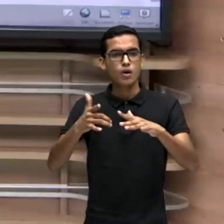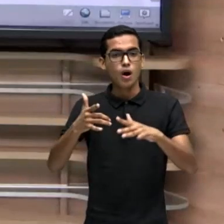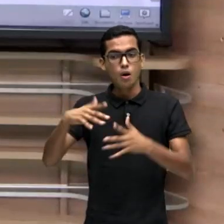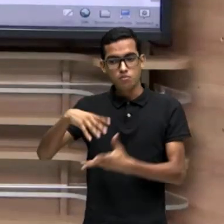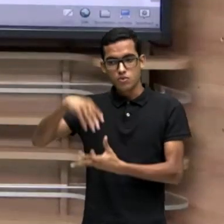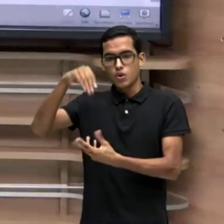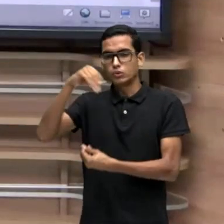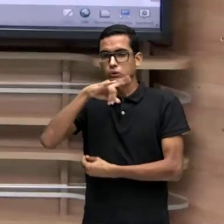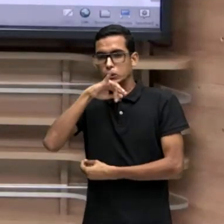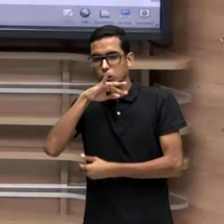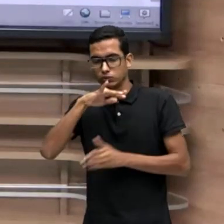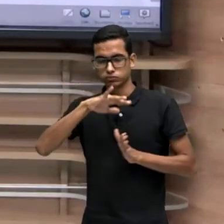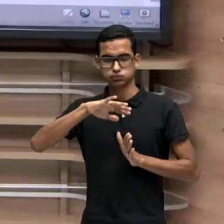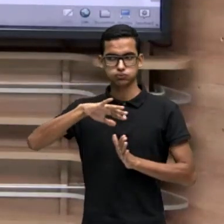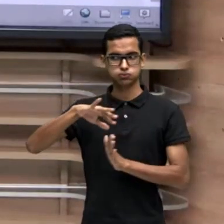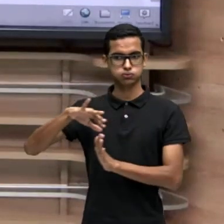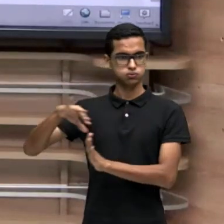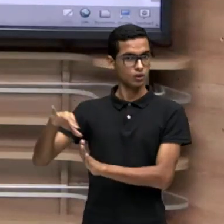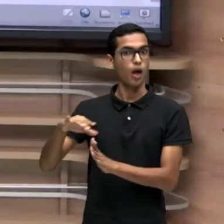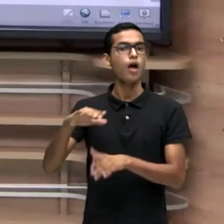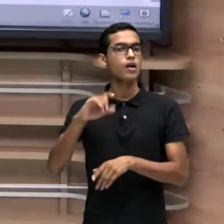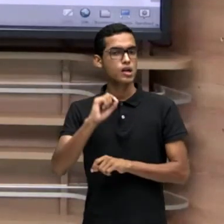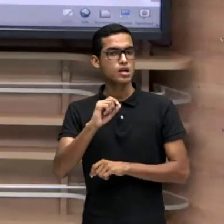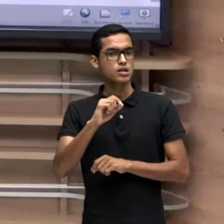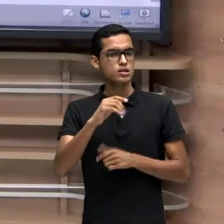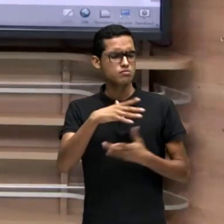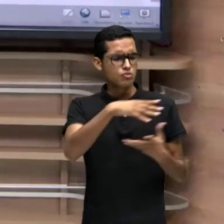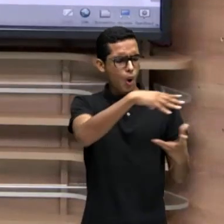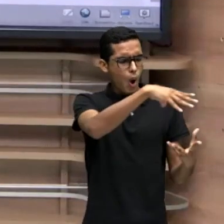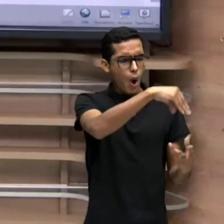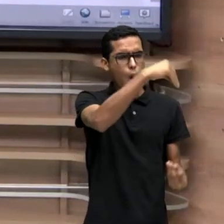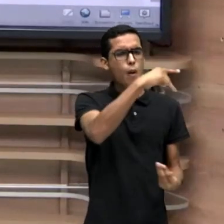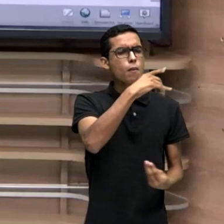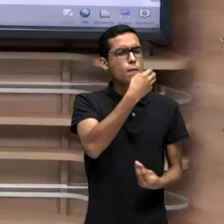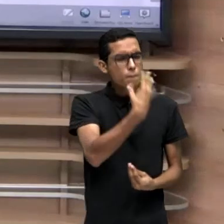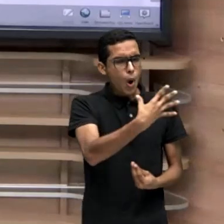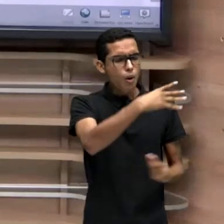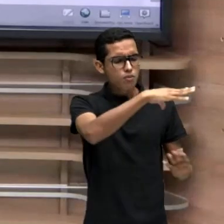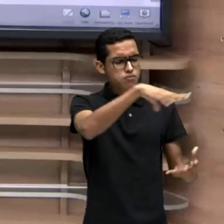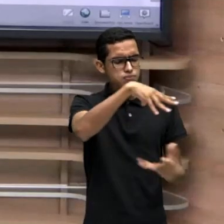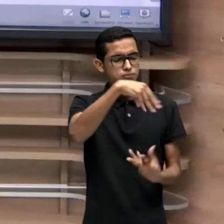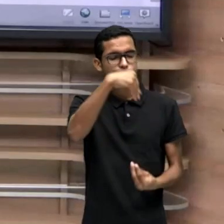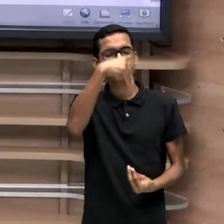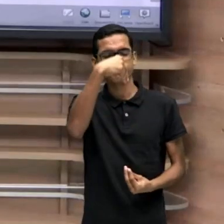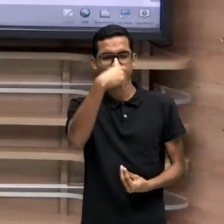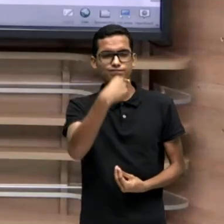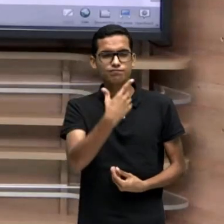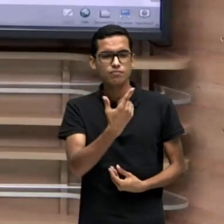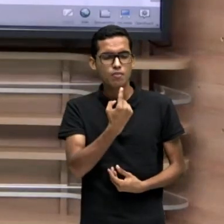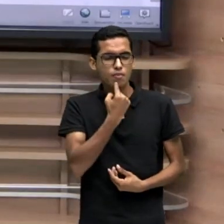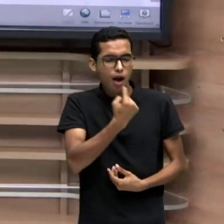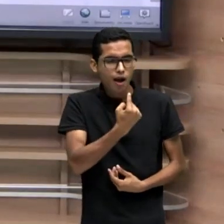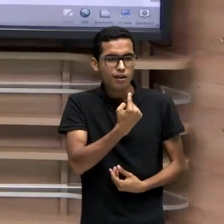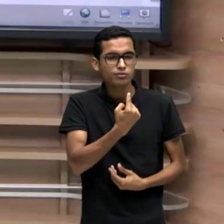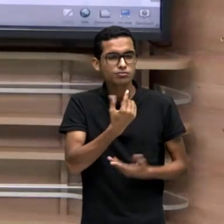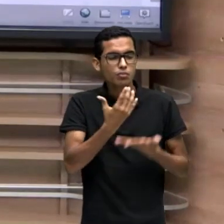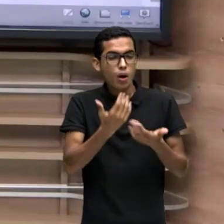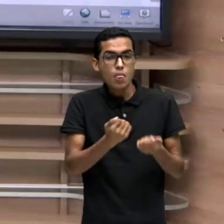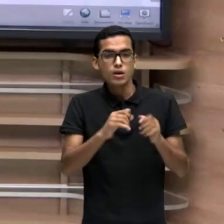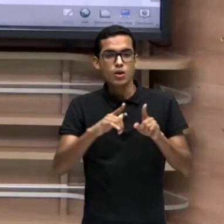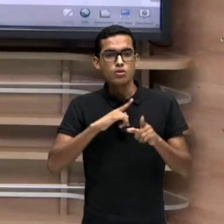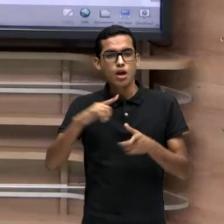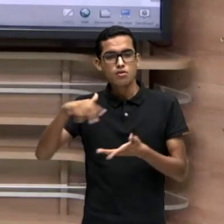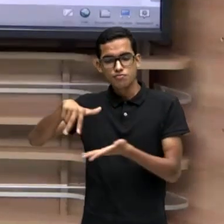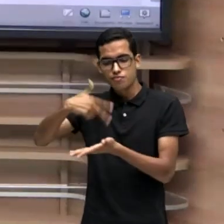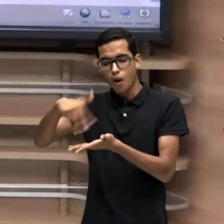afastar os espíritos maus e assim deixar aproximar os espíritos bons. Ela tem esse caráter ritualístico. Então,